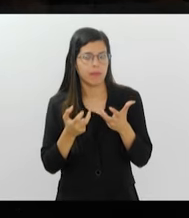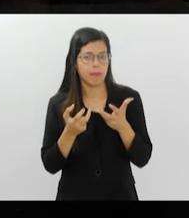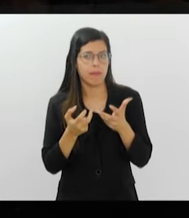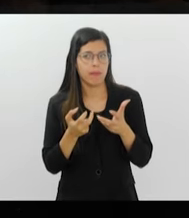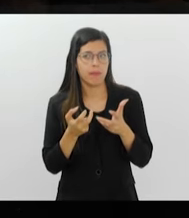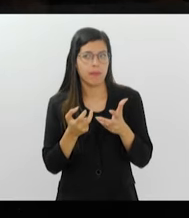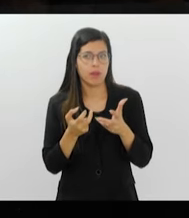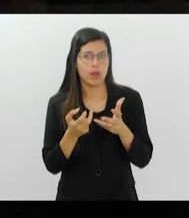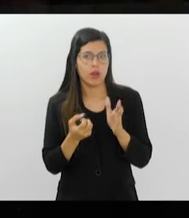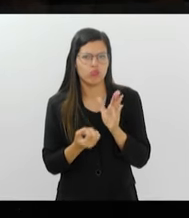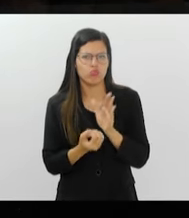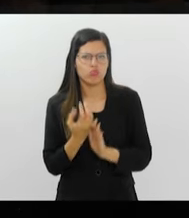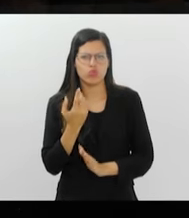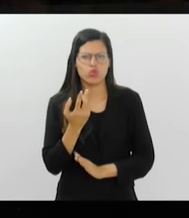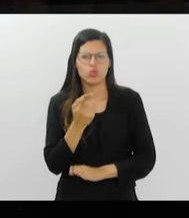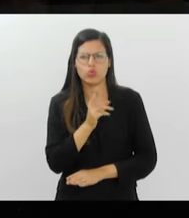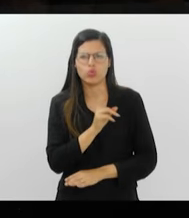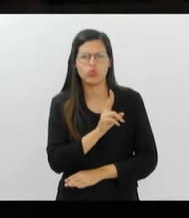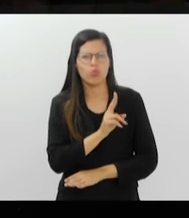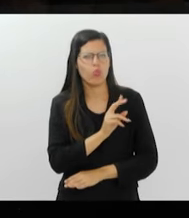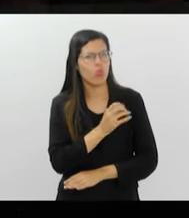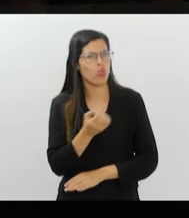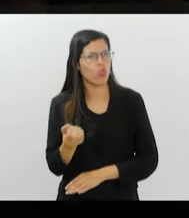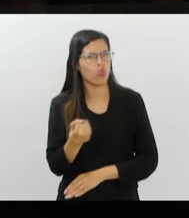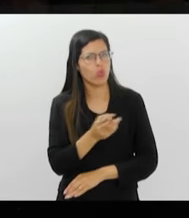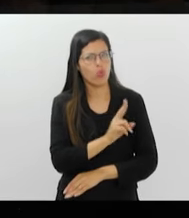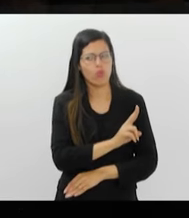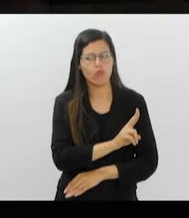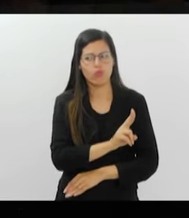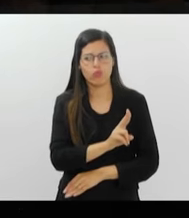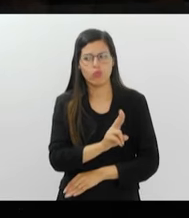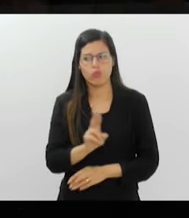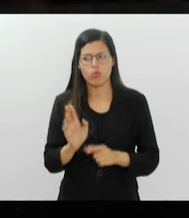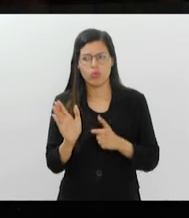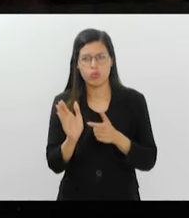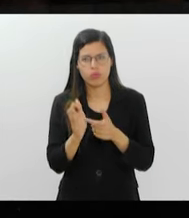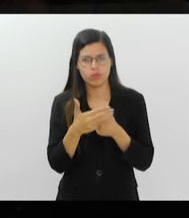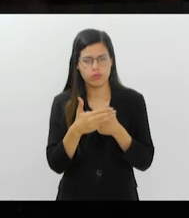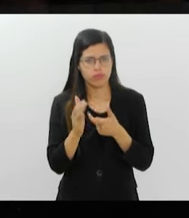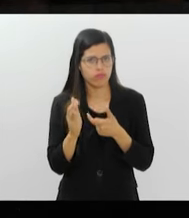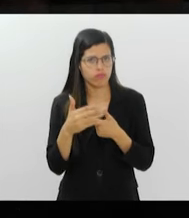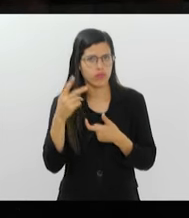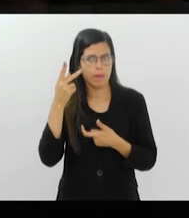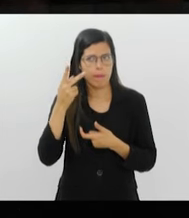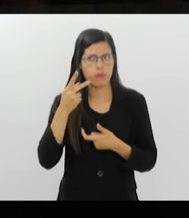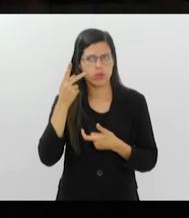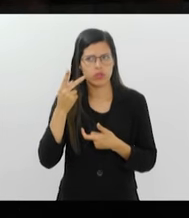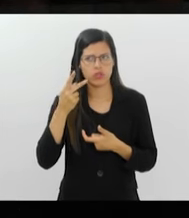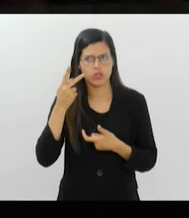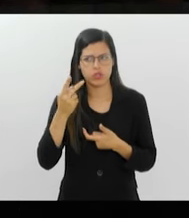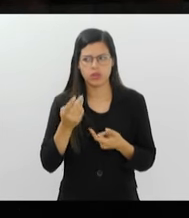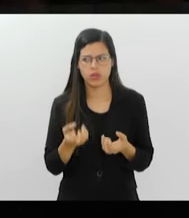nova terminologia na política, chamada entrega,